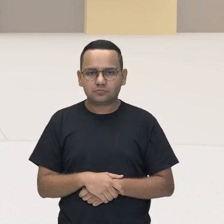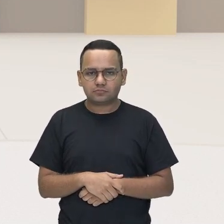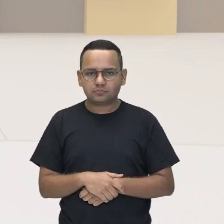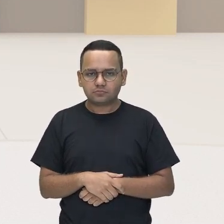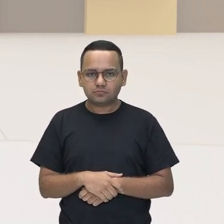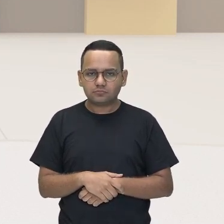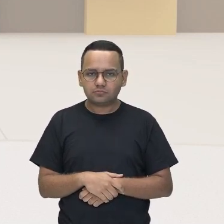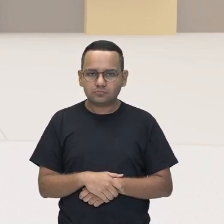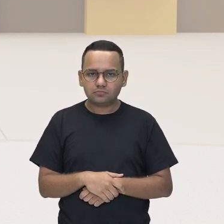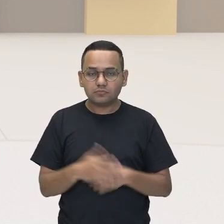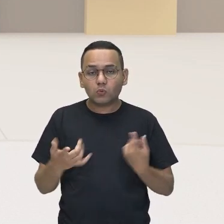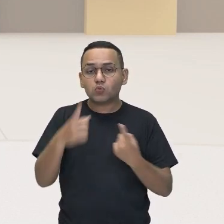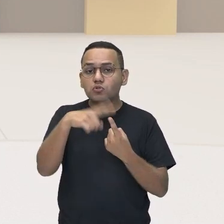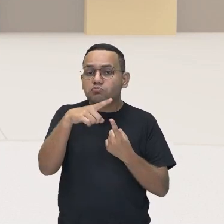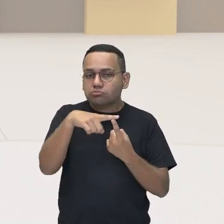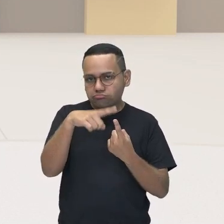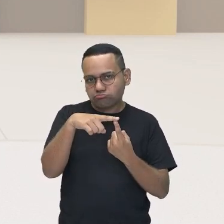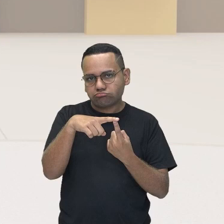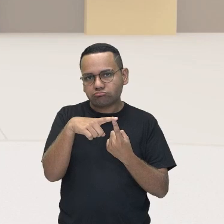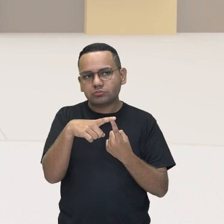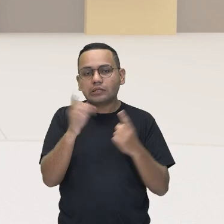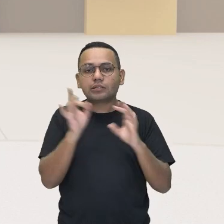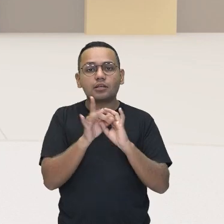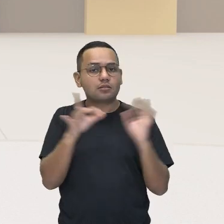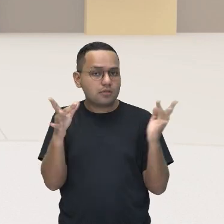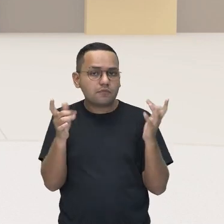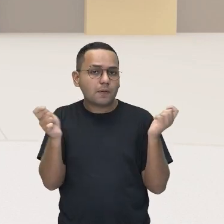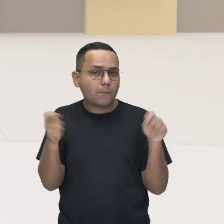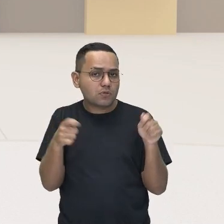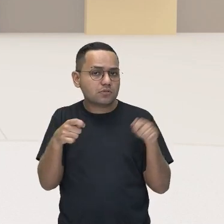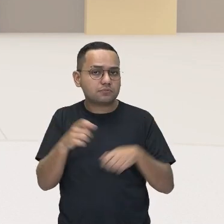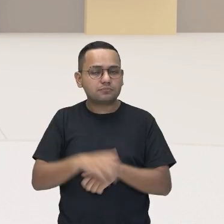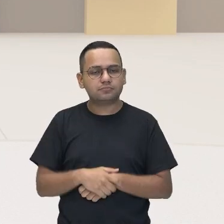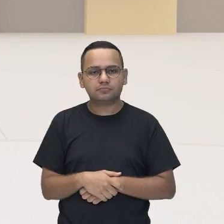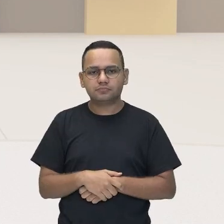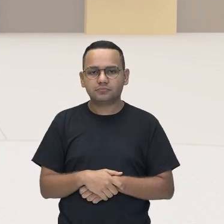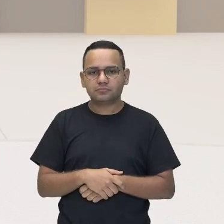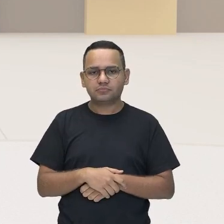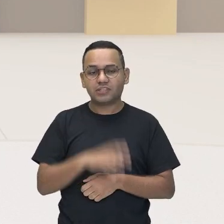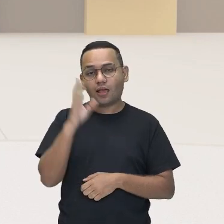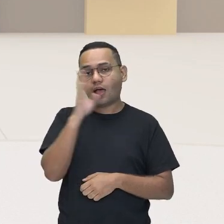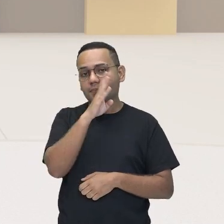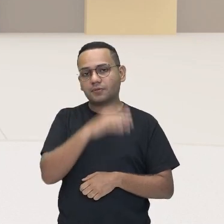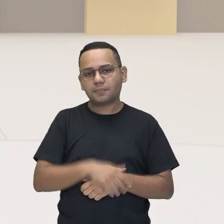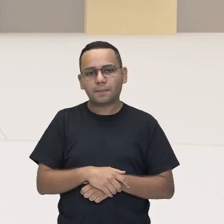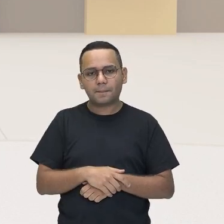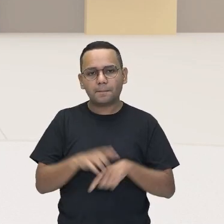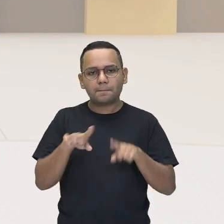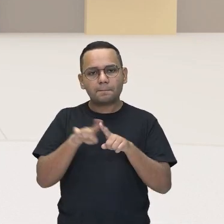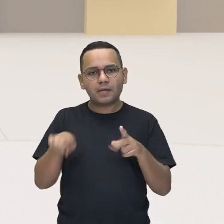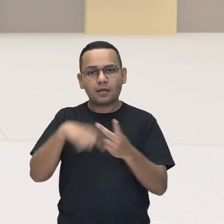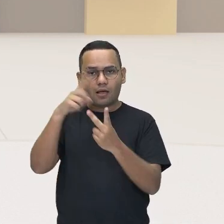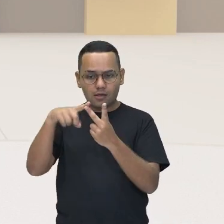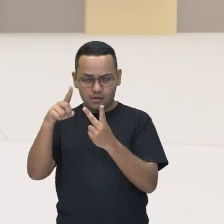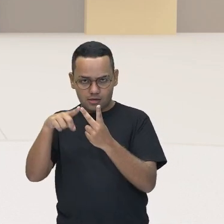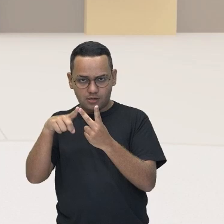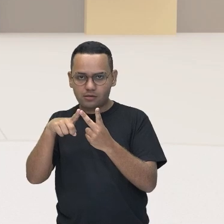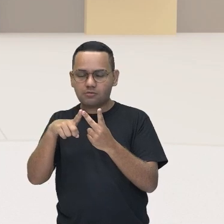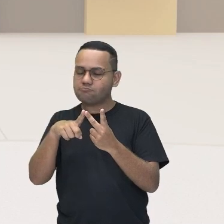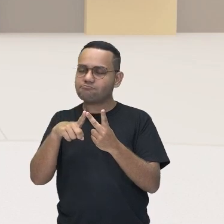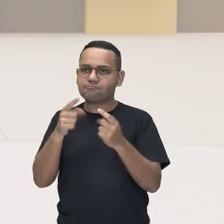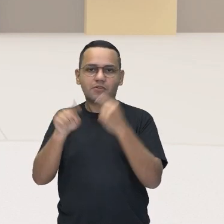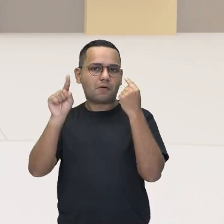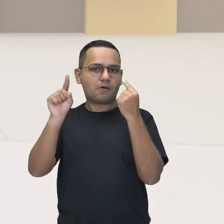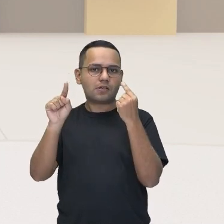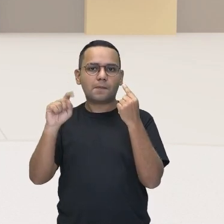melhor, aquela modalidade que tem disponível para ela naquele momento. Então ela não pode pegar um consignado que possui juros mais baixos. Então